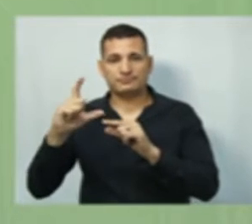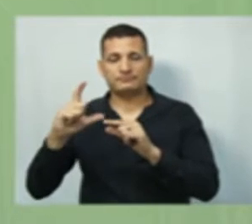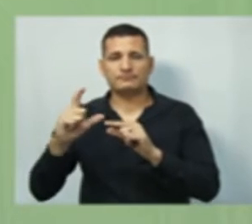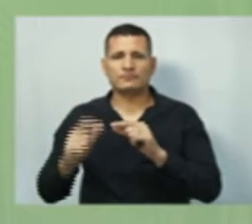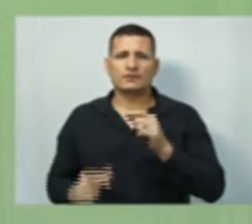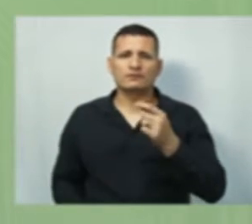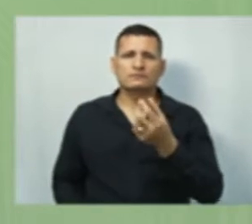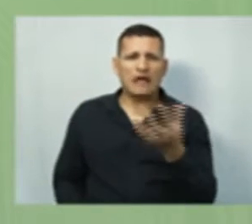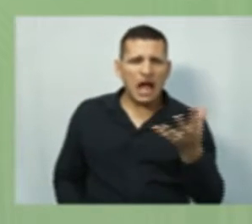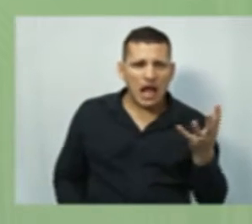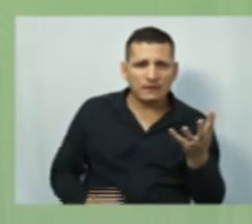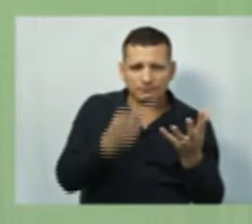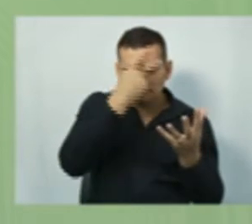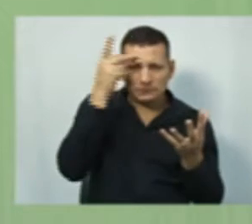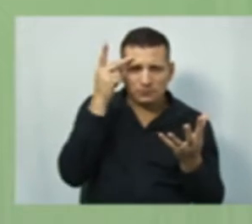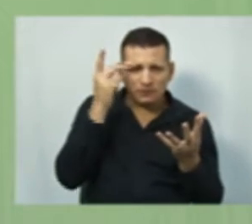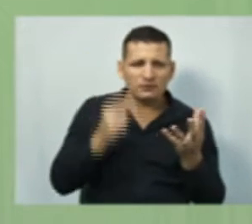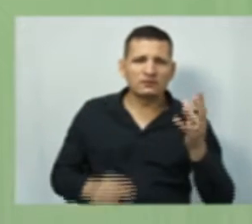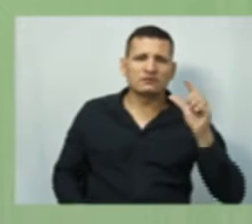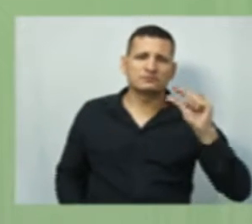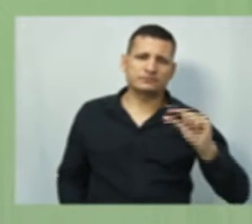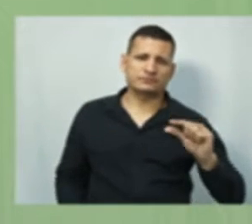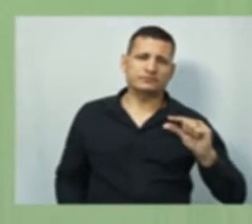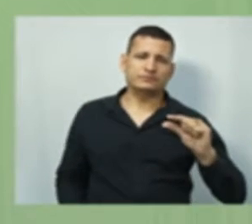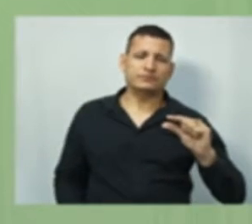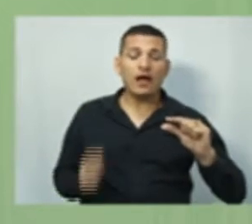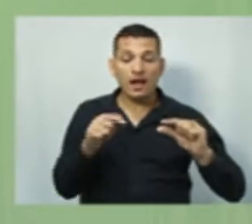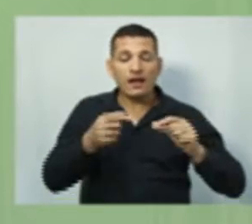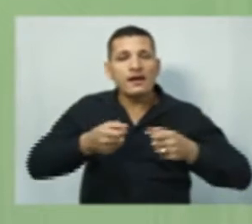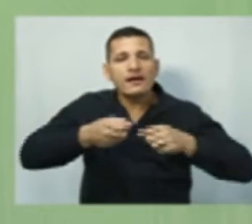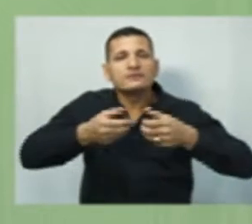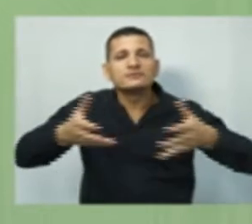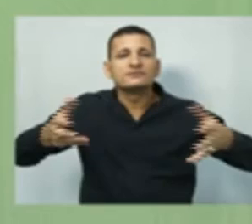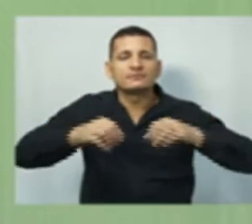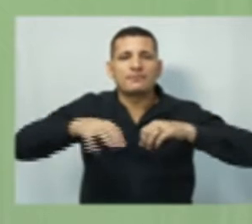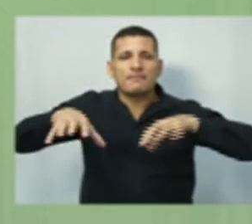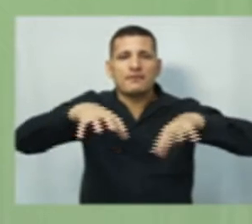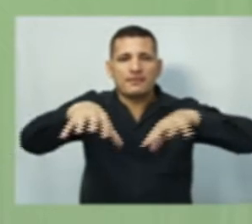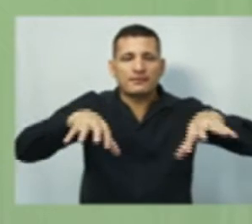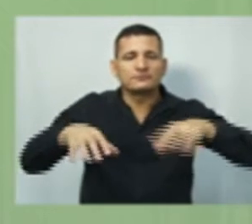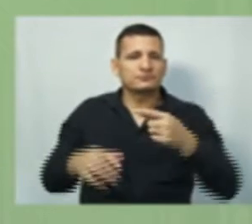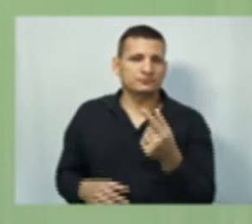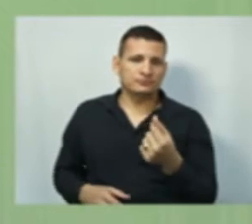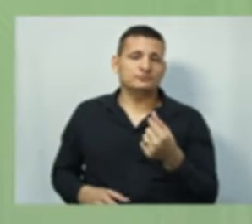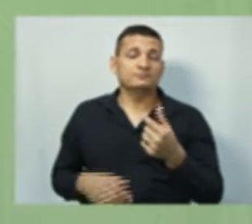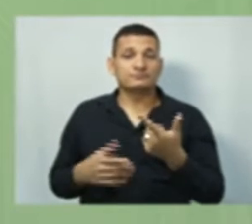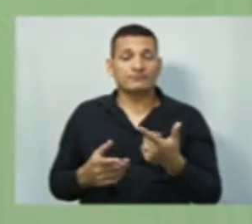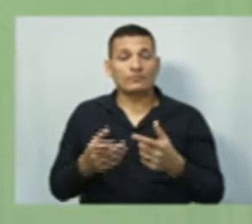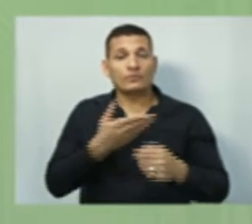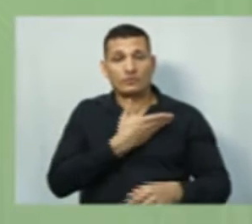potinho. Estamos falando aqui de distribuição de renda. Os governos podem, em alguns casos, ajudar a melhorar